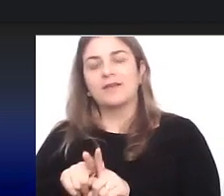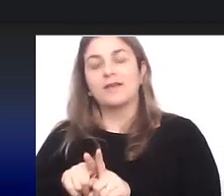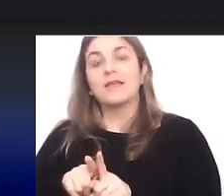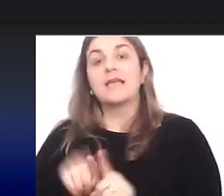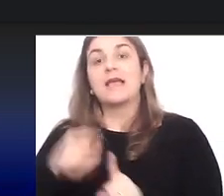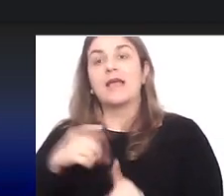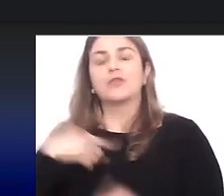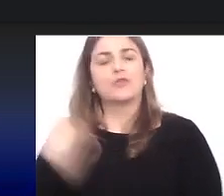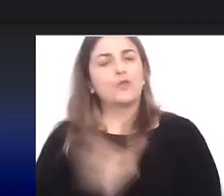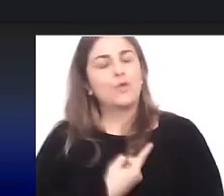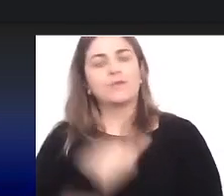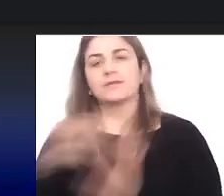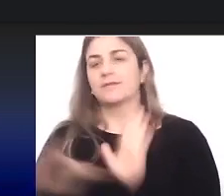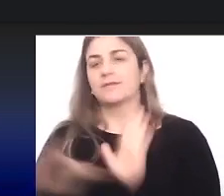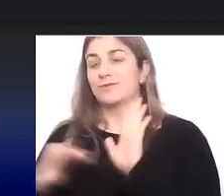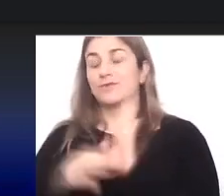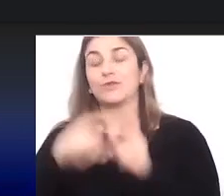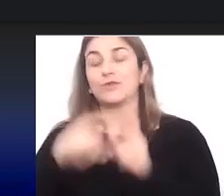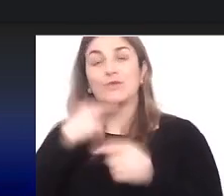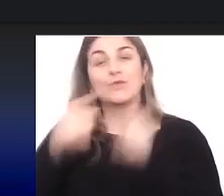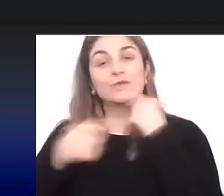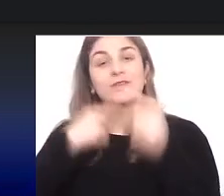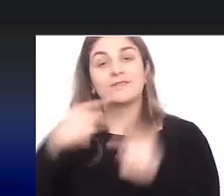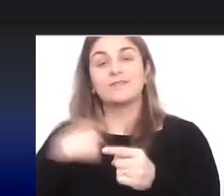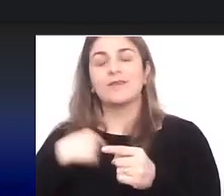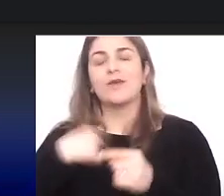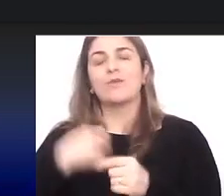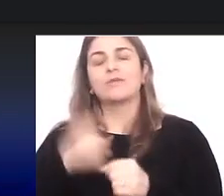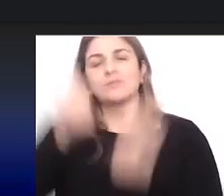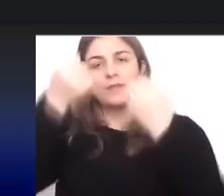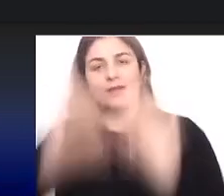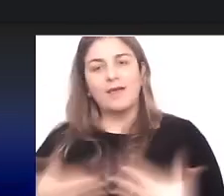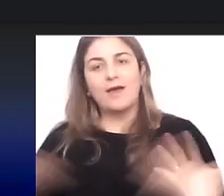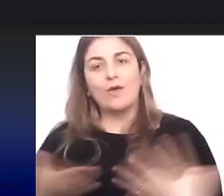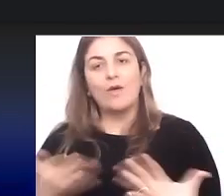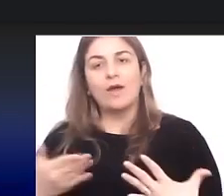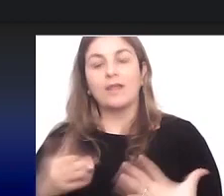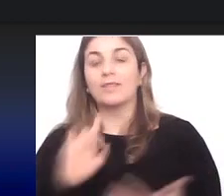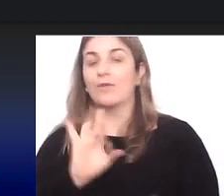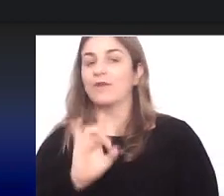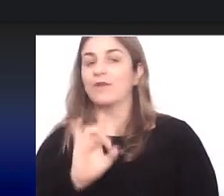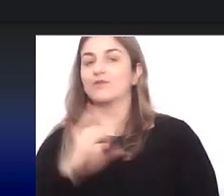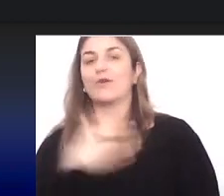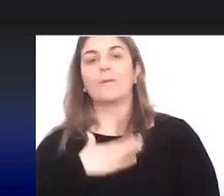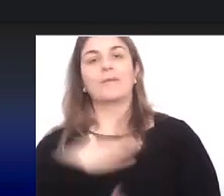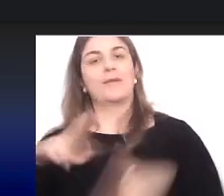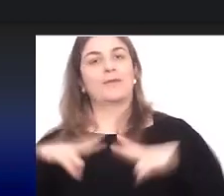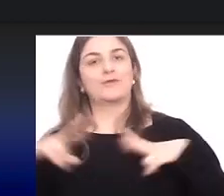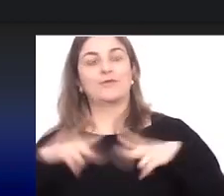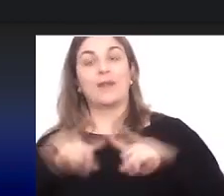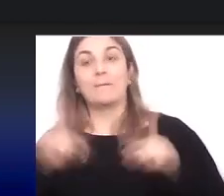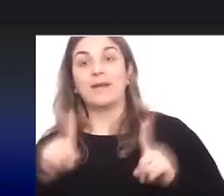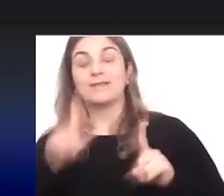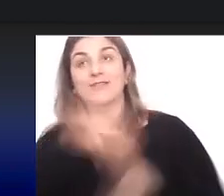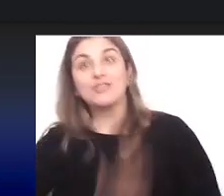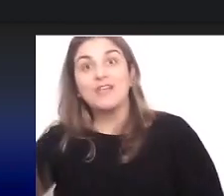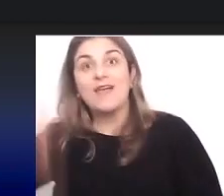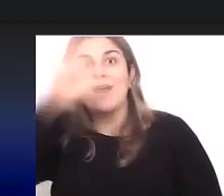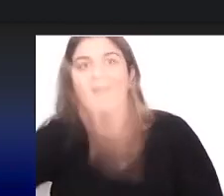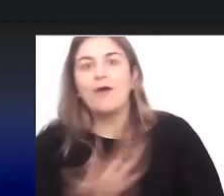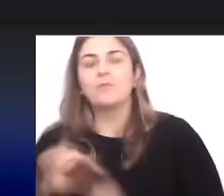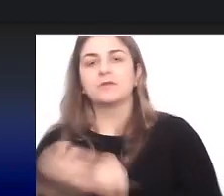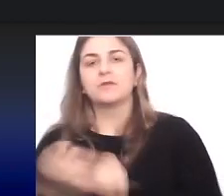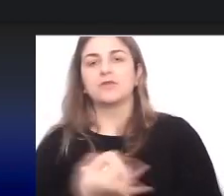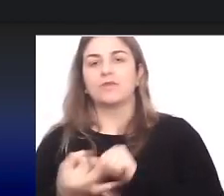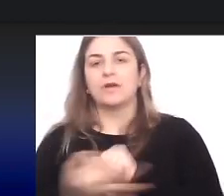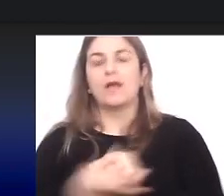são algumas das que se deparam hoje para a advocacia e especialmente para o cidadão,